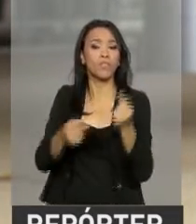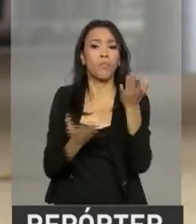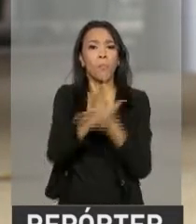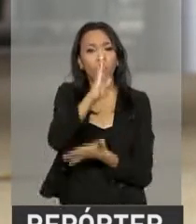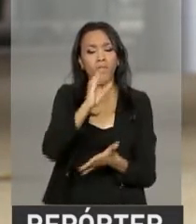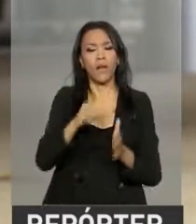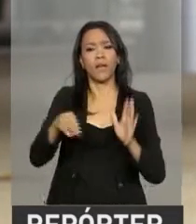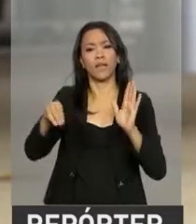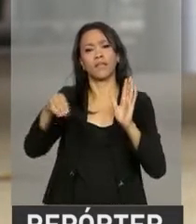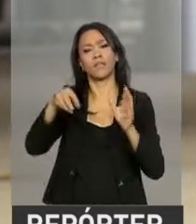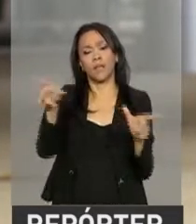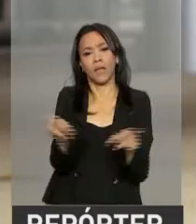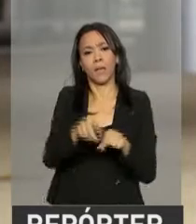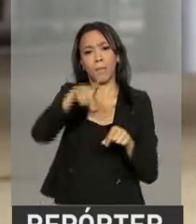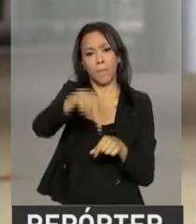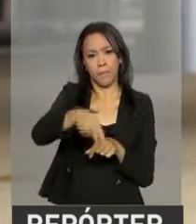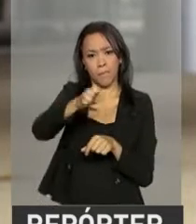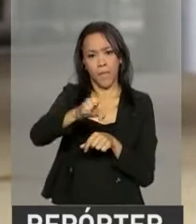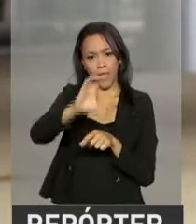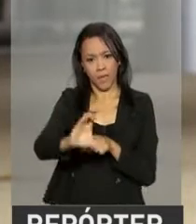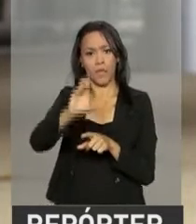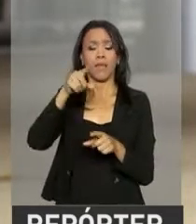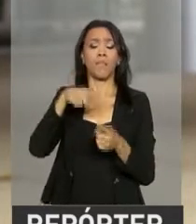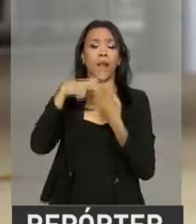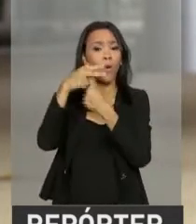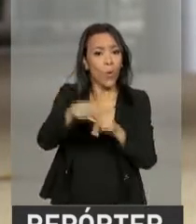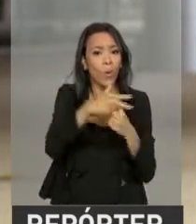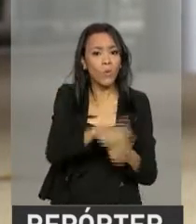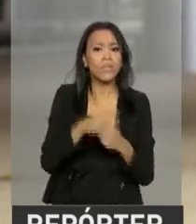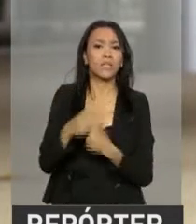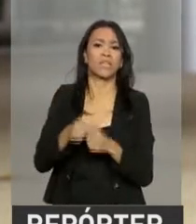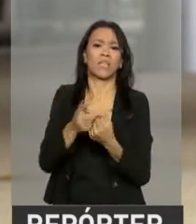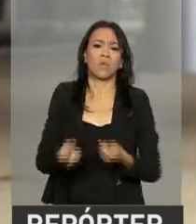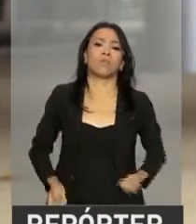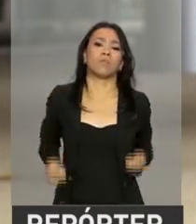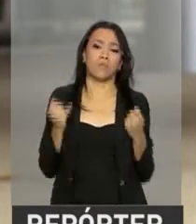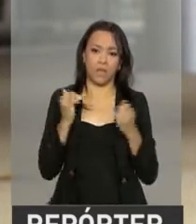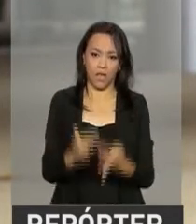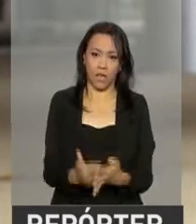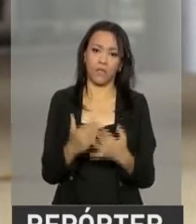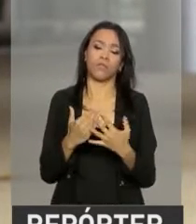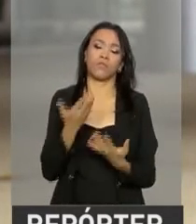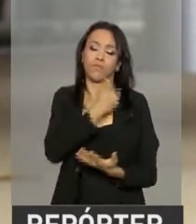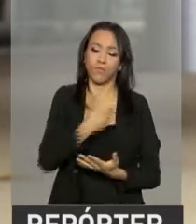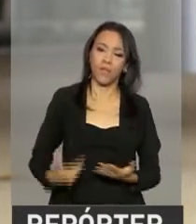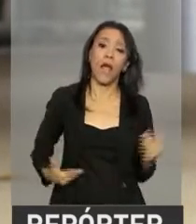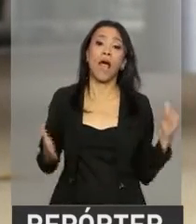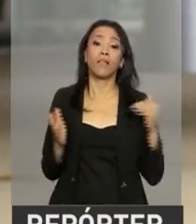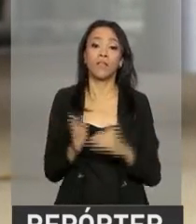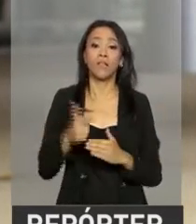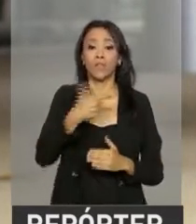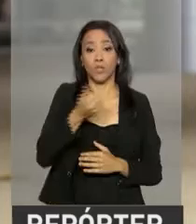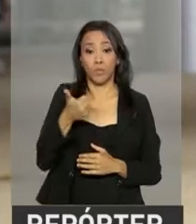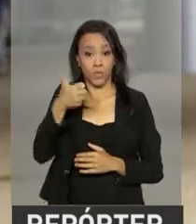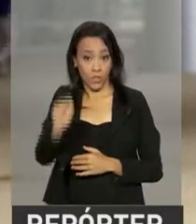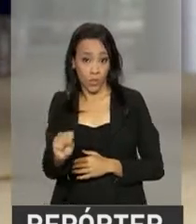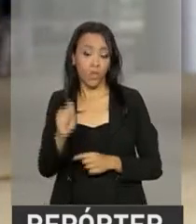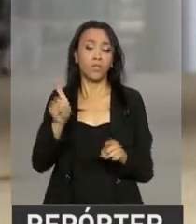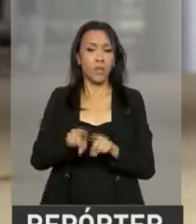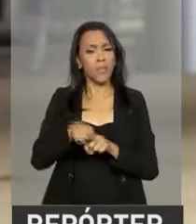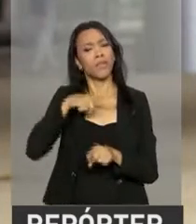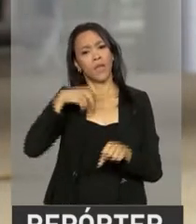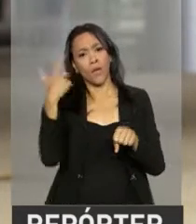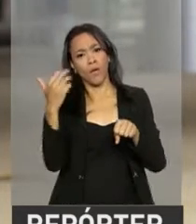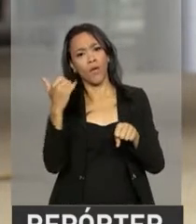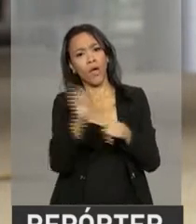tentar reverter o déficit no orçamento do Brasil até o ano de 2018. Ele diz que o governo também tem tomado outras medidas para